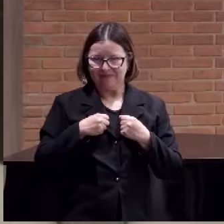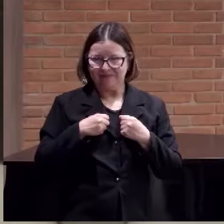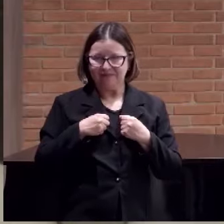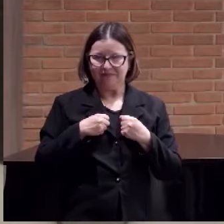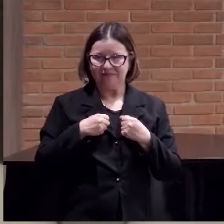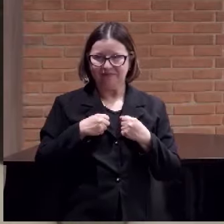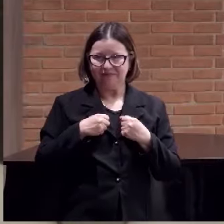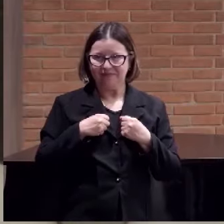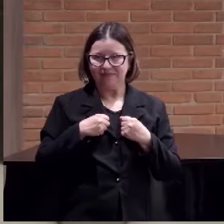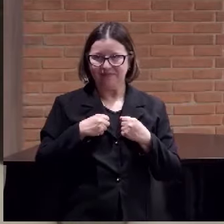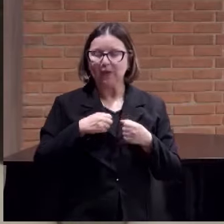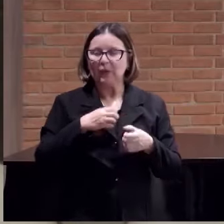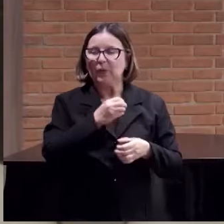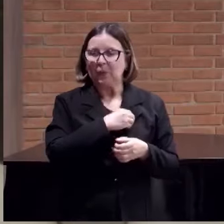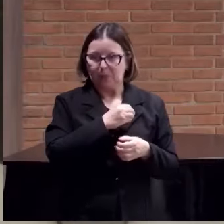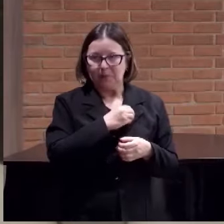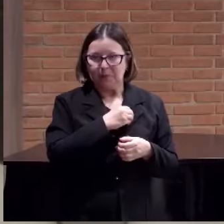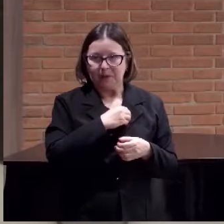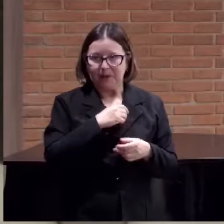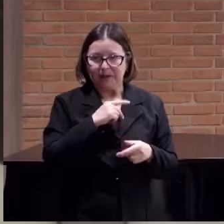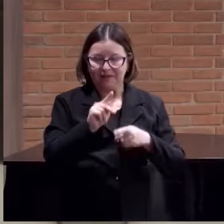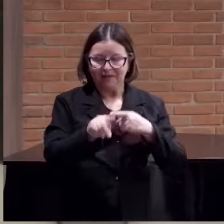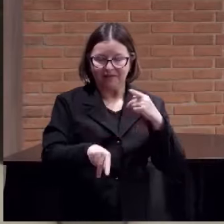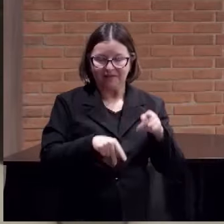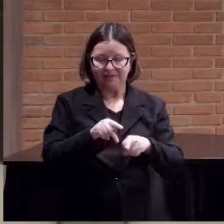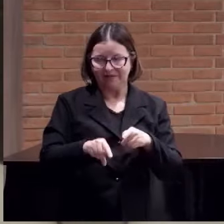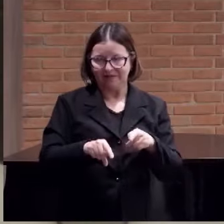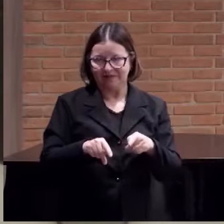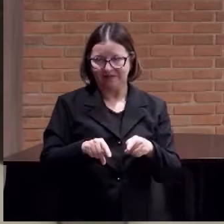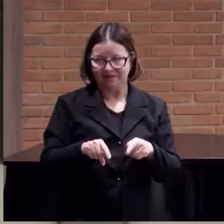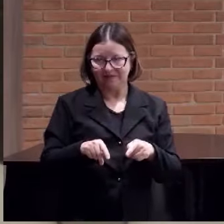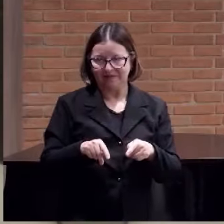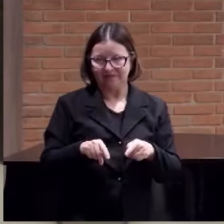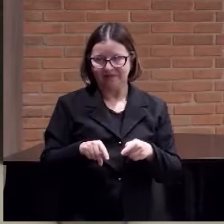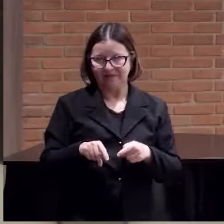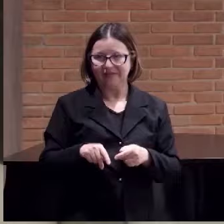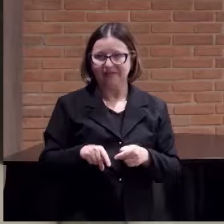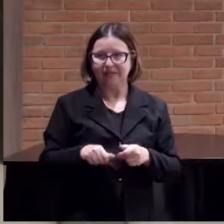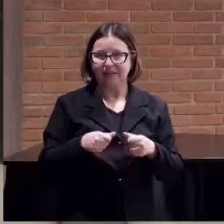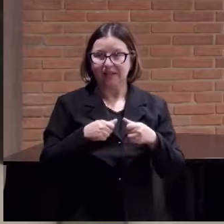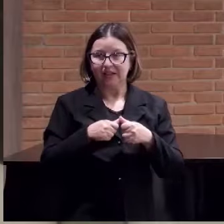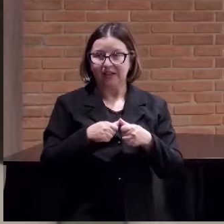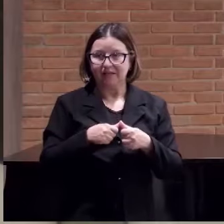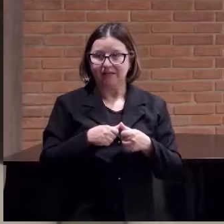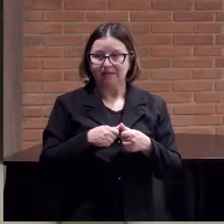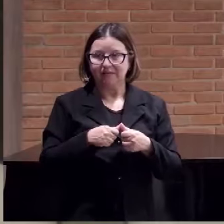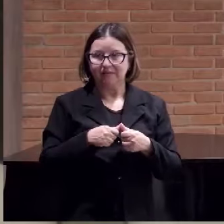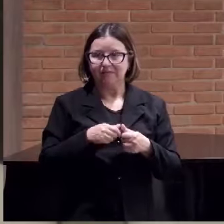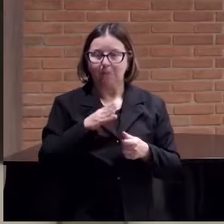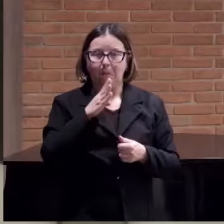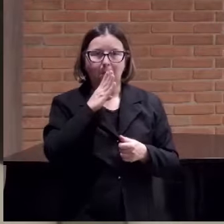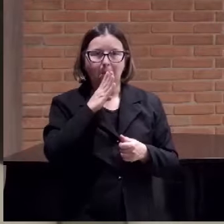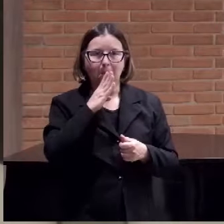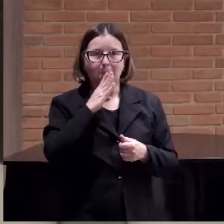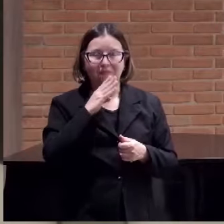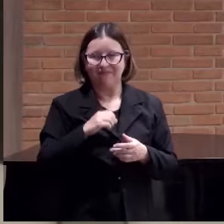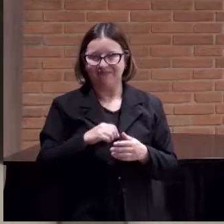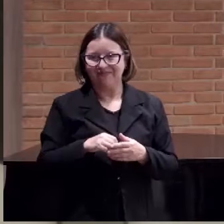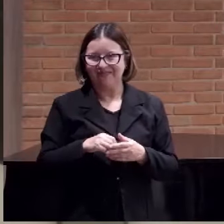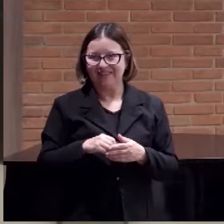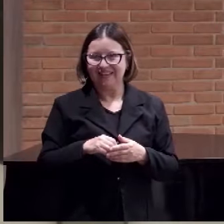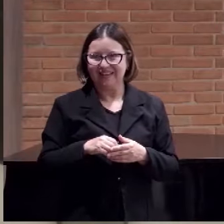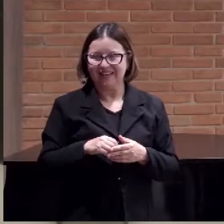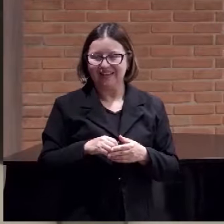o pecado desta raça. Isto ficou em silêncio. Ele iria